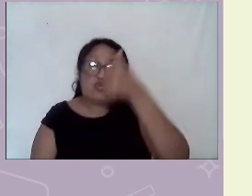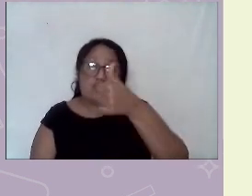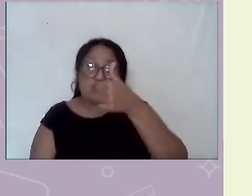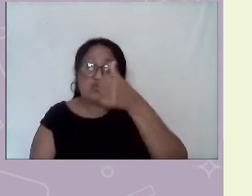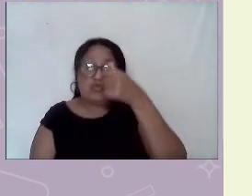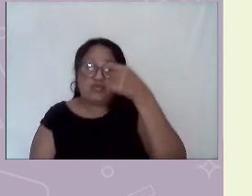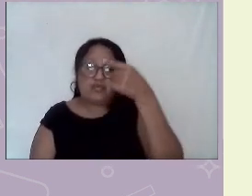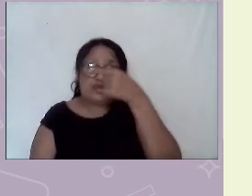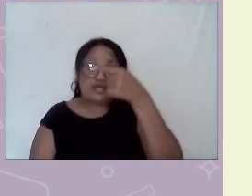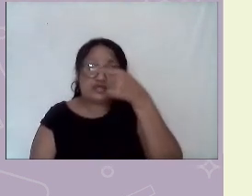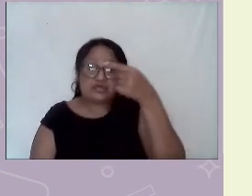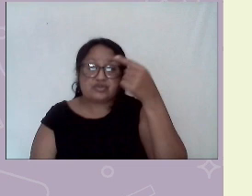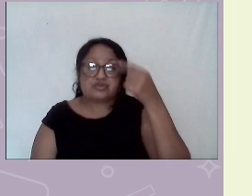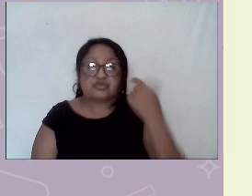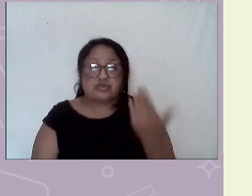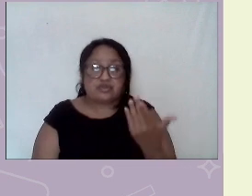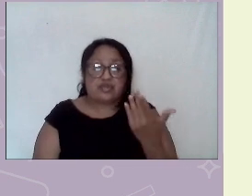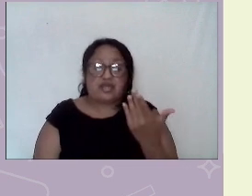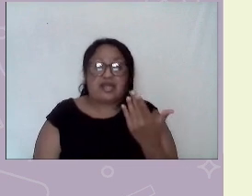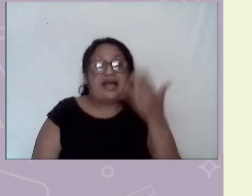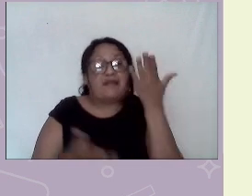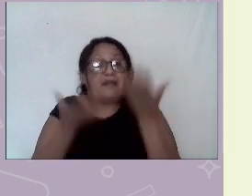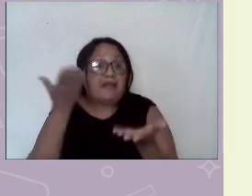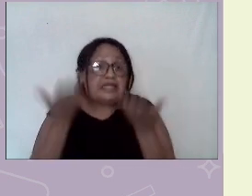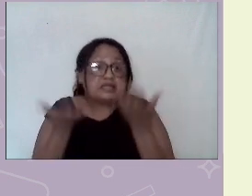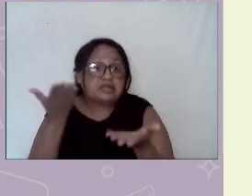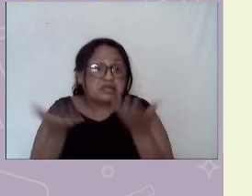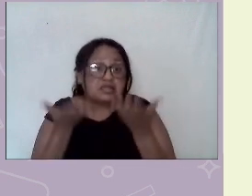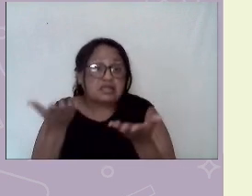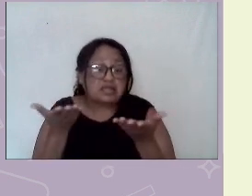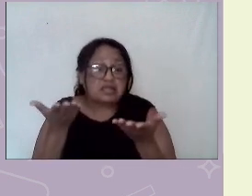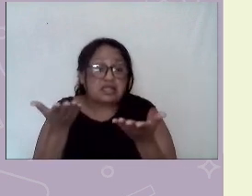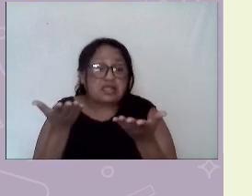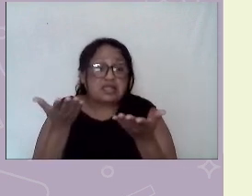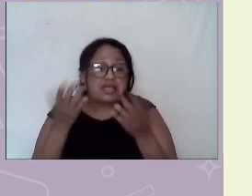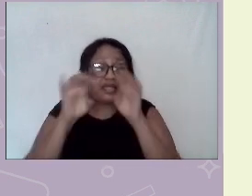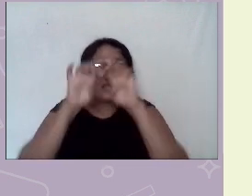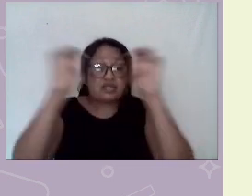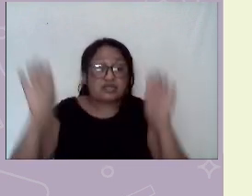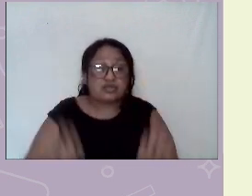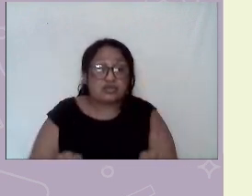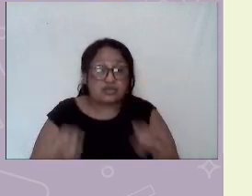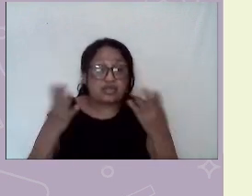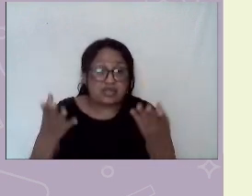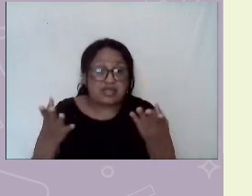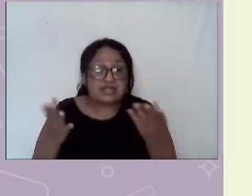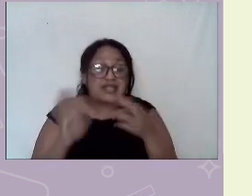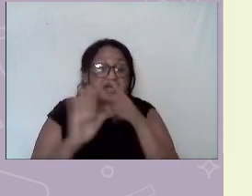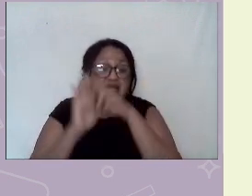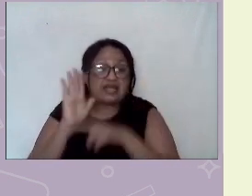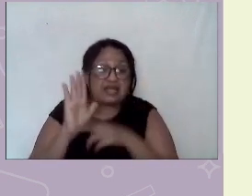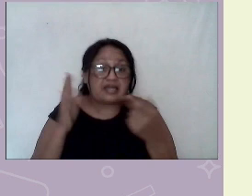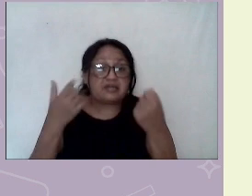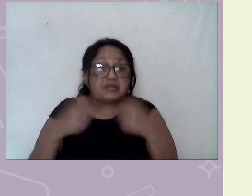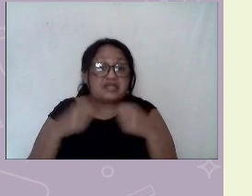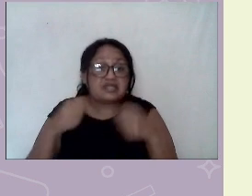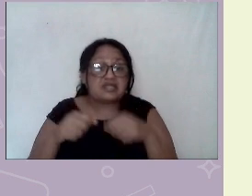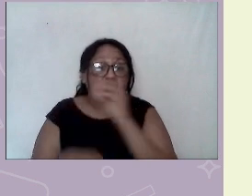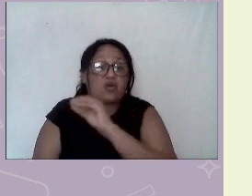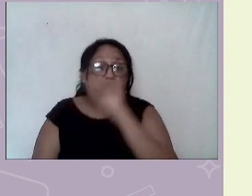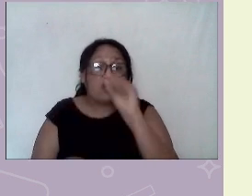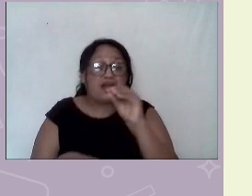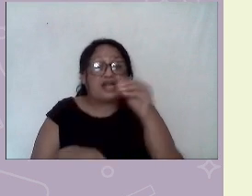menos certo pra balancear essa estrutura aqui essa fórmula eu preciso colocar 2 aqui